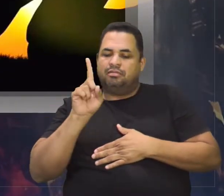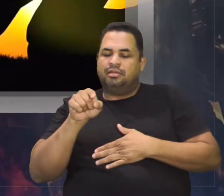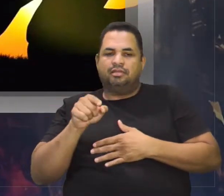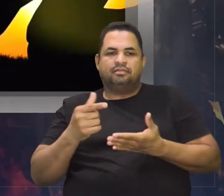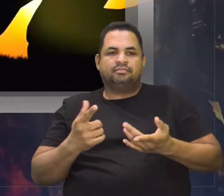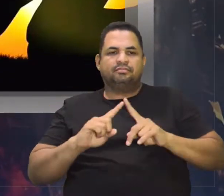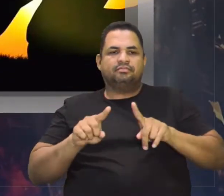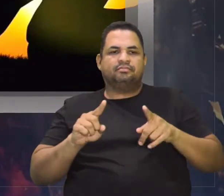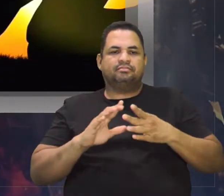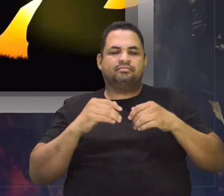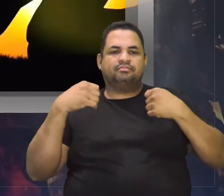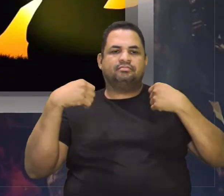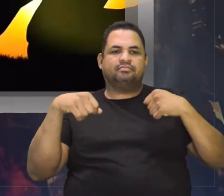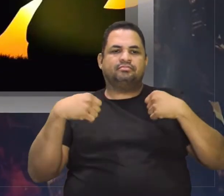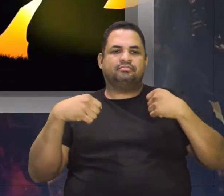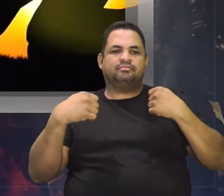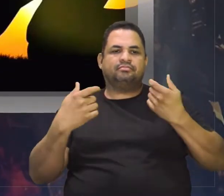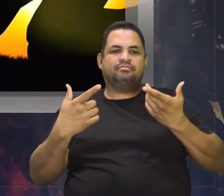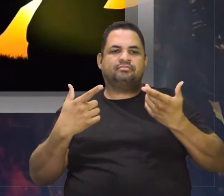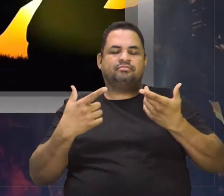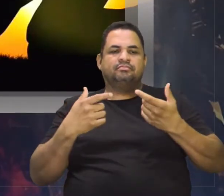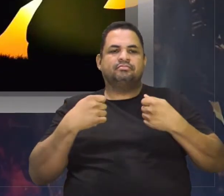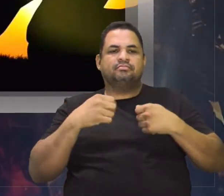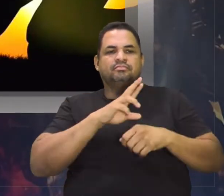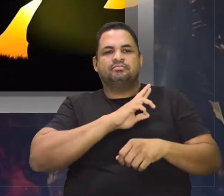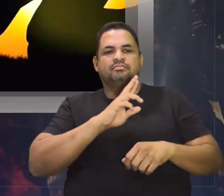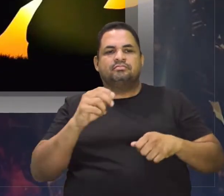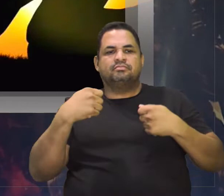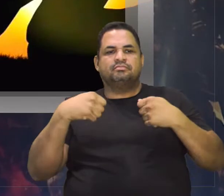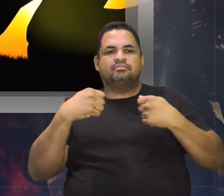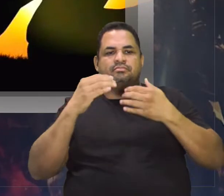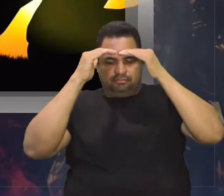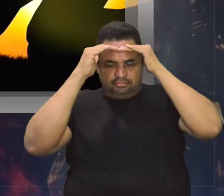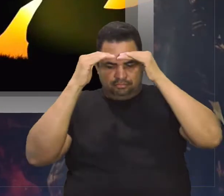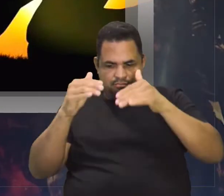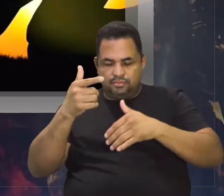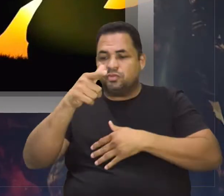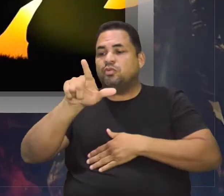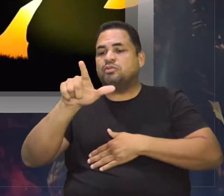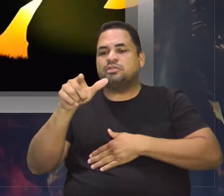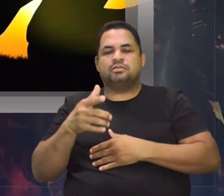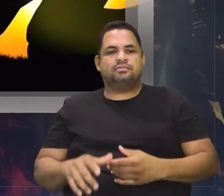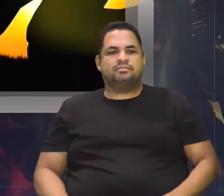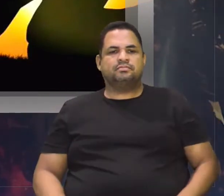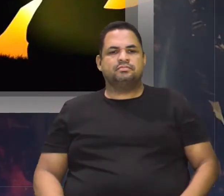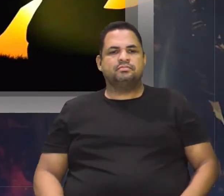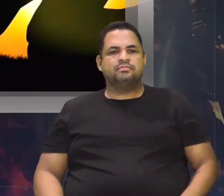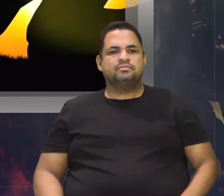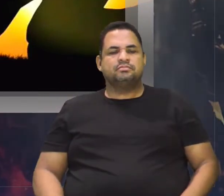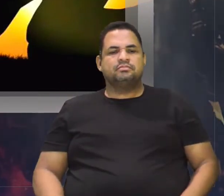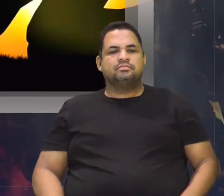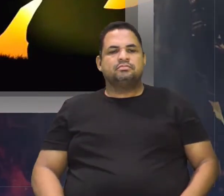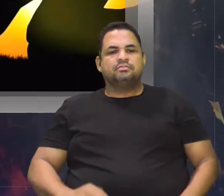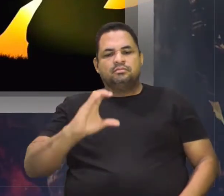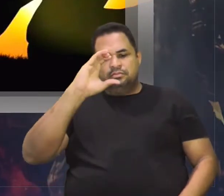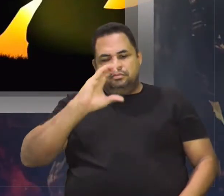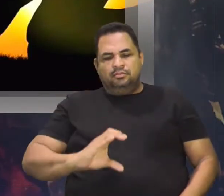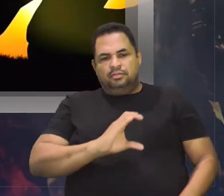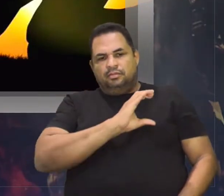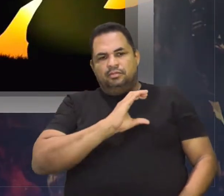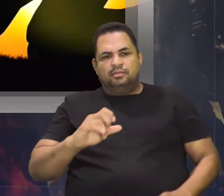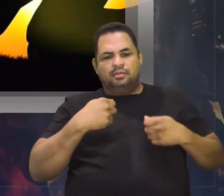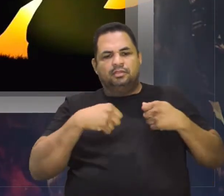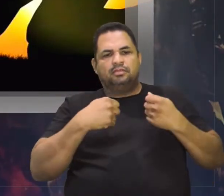Mas isso ele precisa ter, uma religião, ela precisa respeitar a outra. O católico precisa respeitar